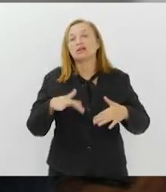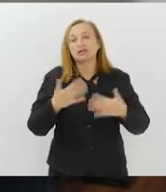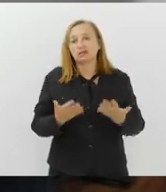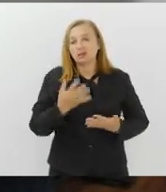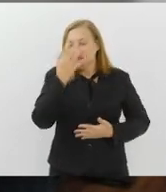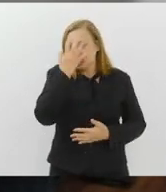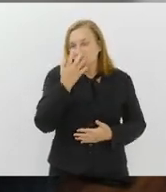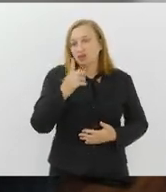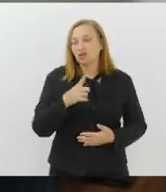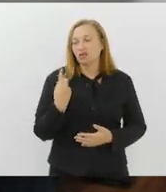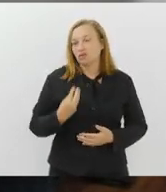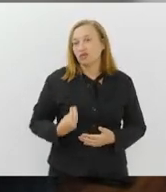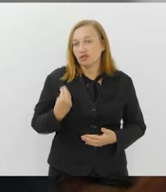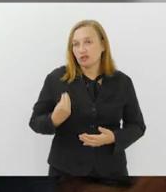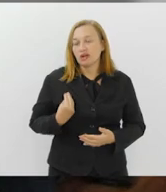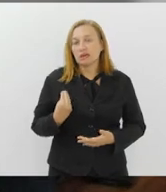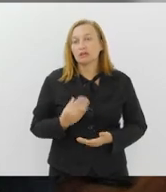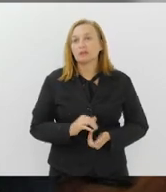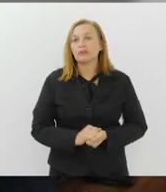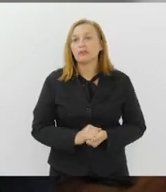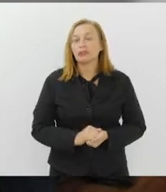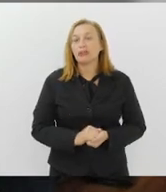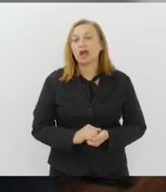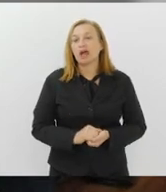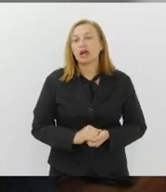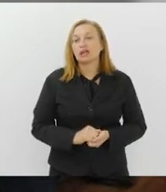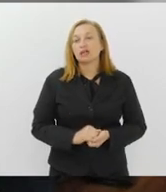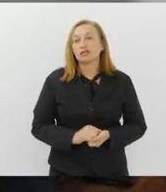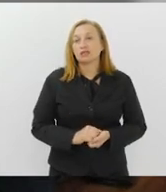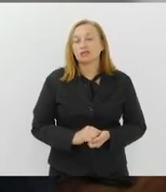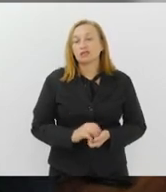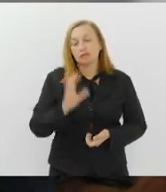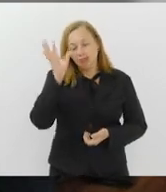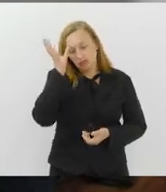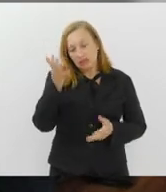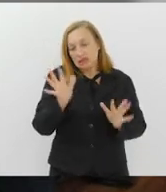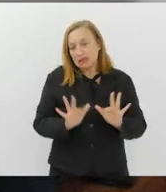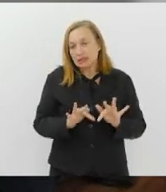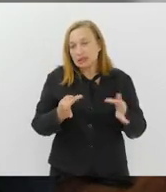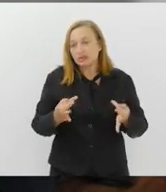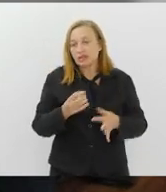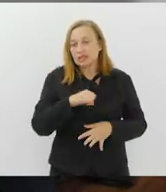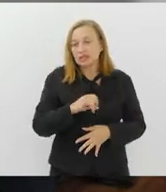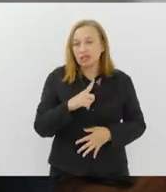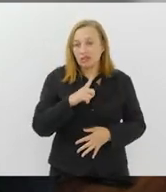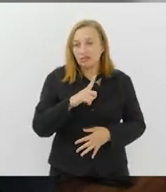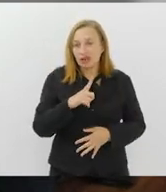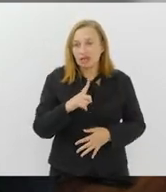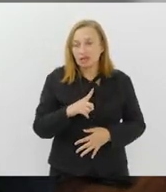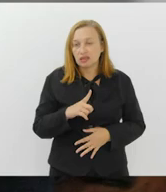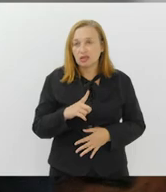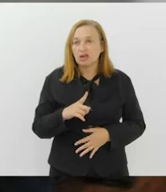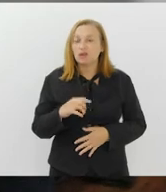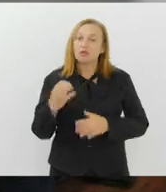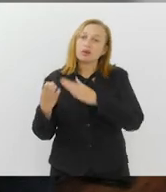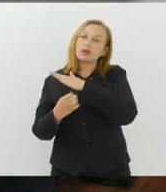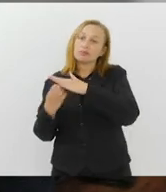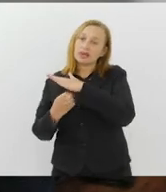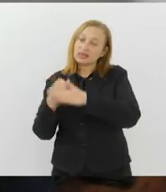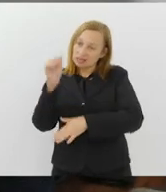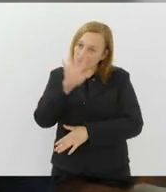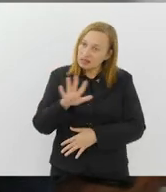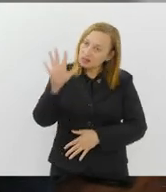gente vive e, no meu ver, a solução seria simples. Se nós tivéssemos uma agência nacional